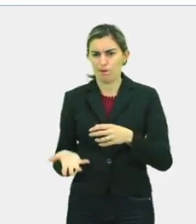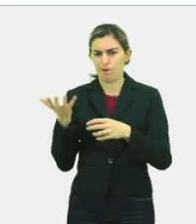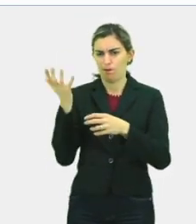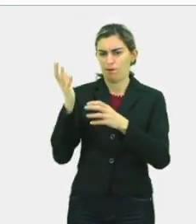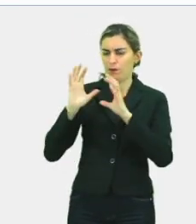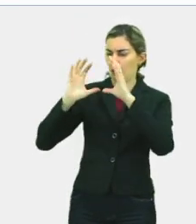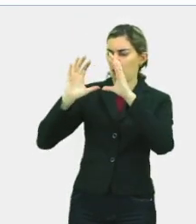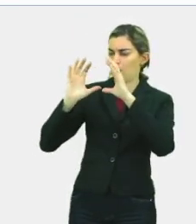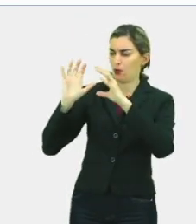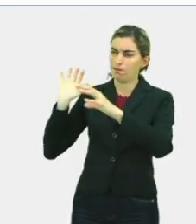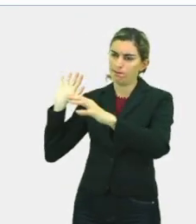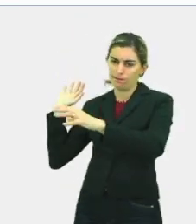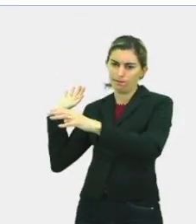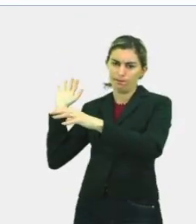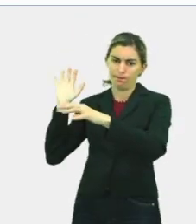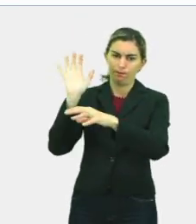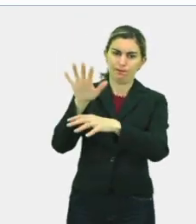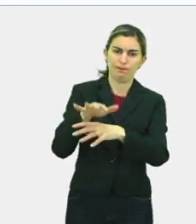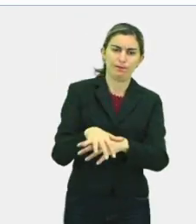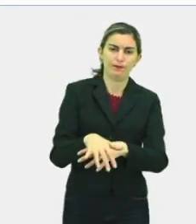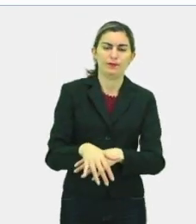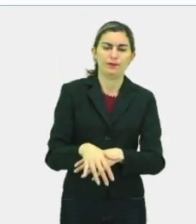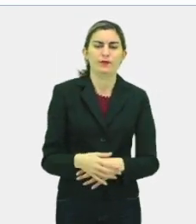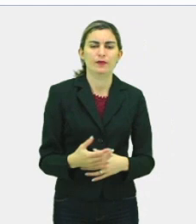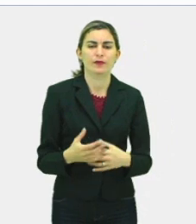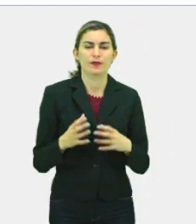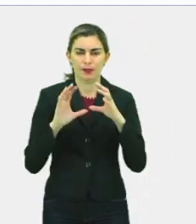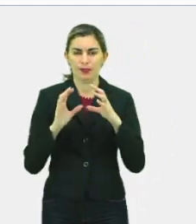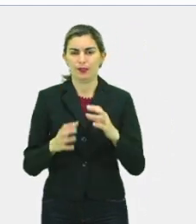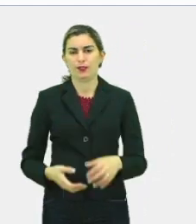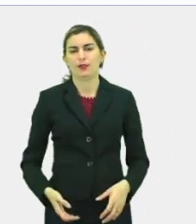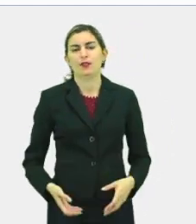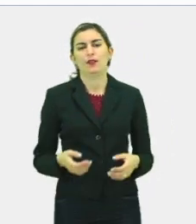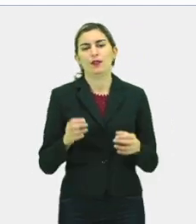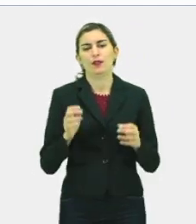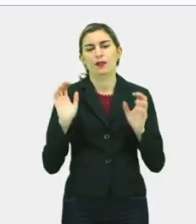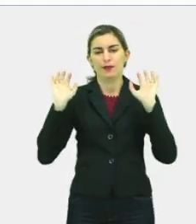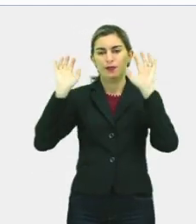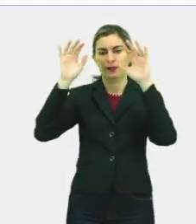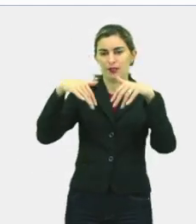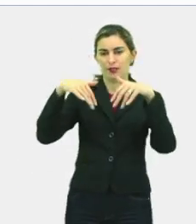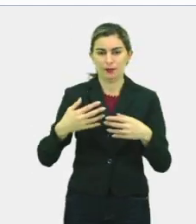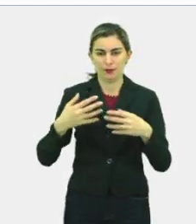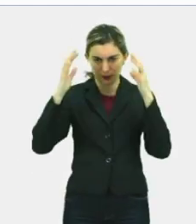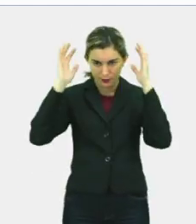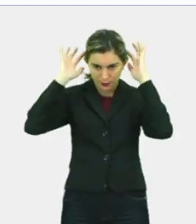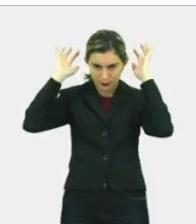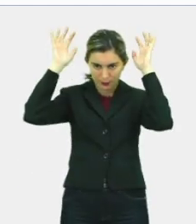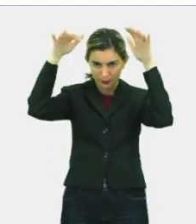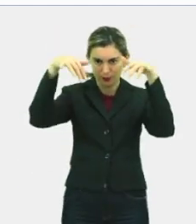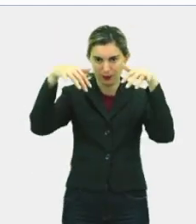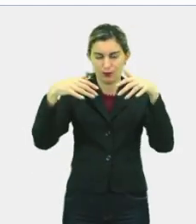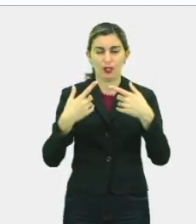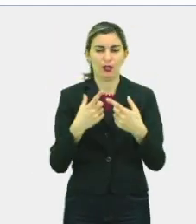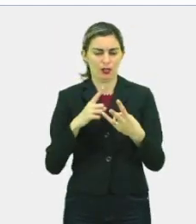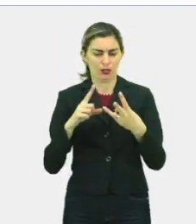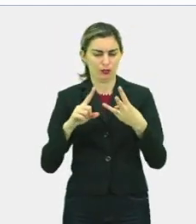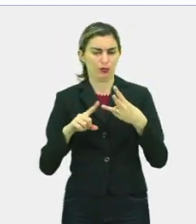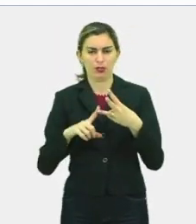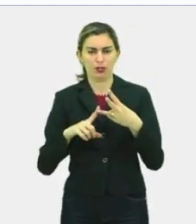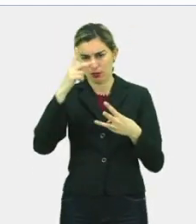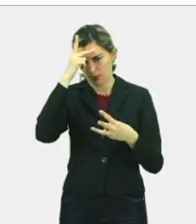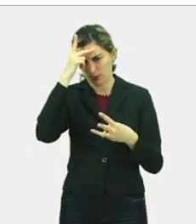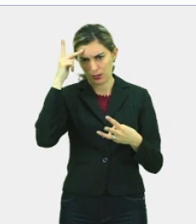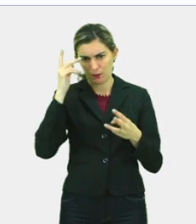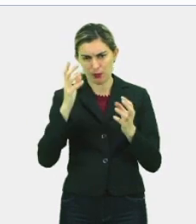eleva a bola, fixa ainda no chão, eleva a bola e espalma a bola por cima da cabeça. E tem o terceiro, que